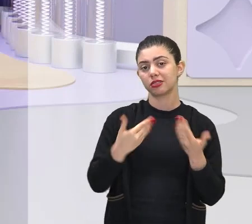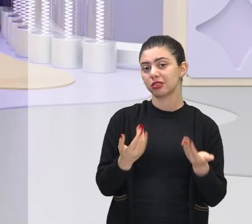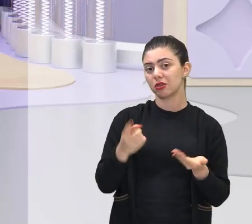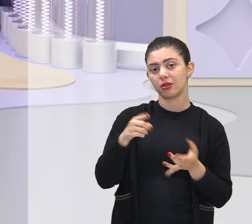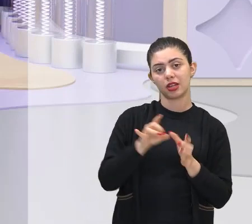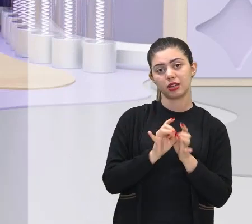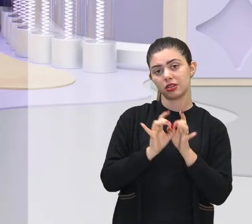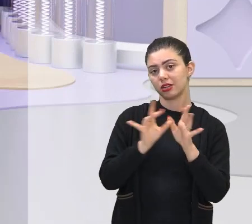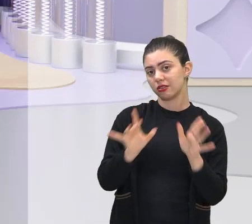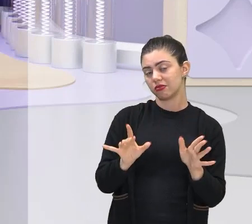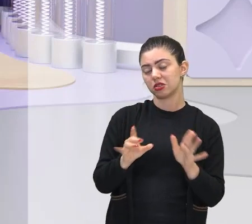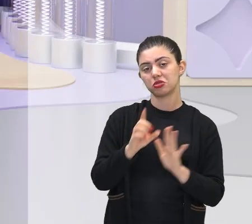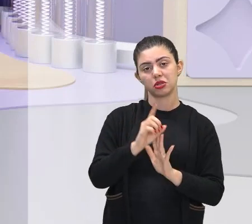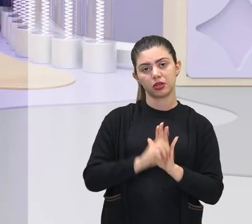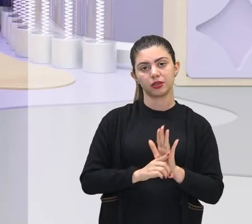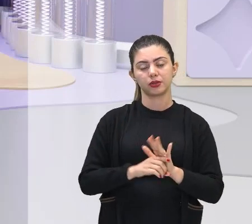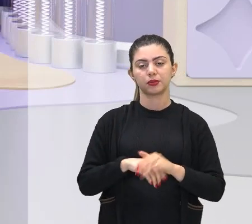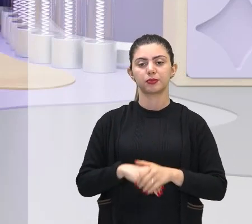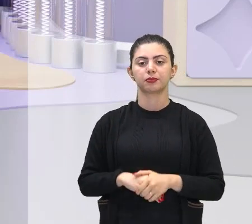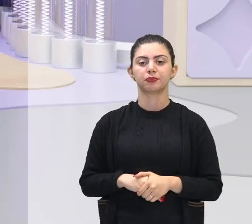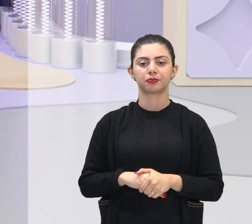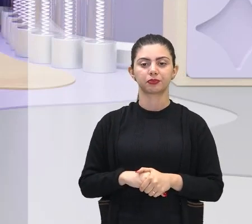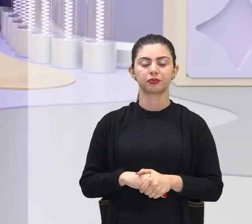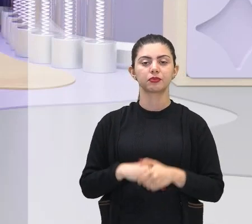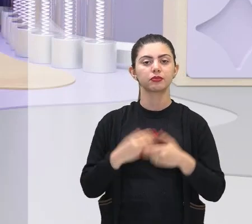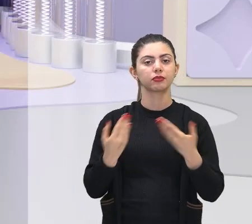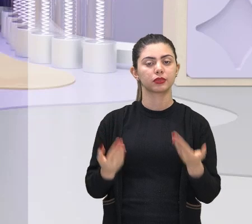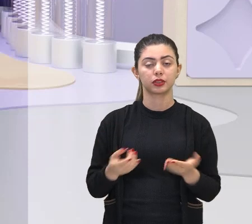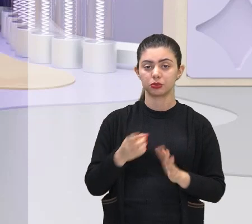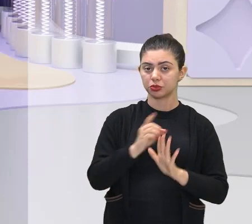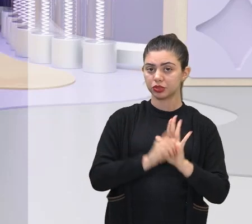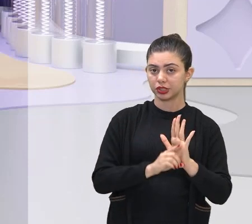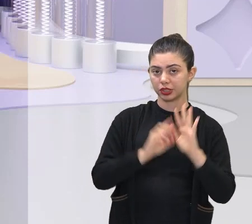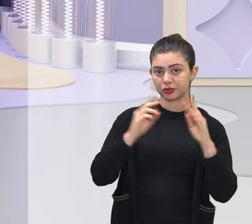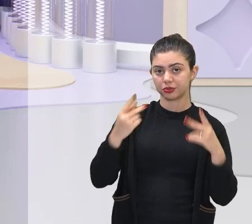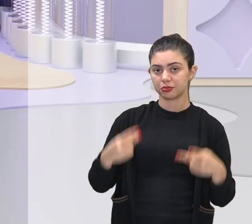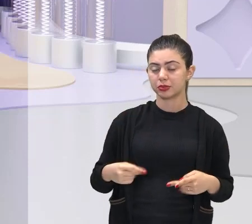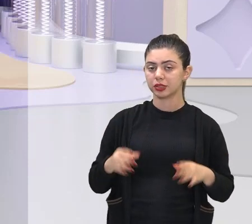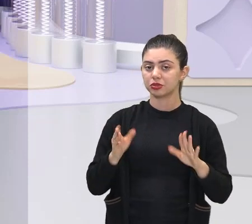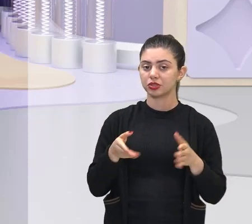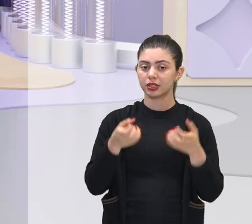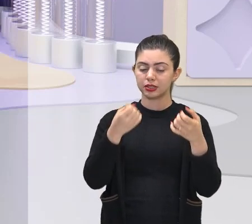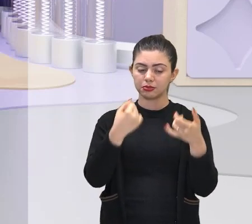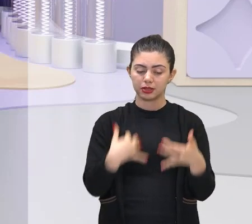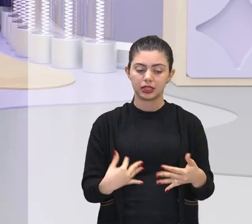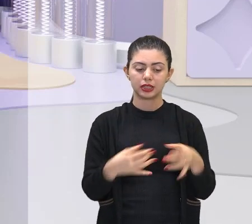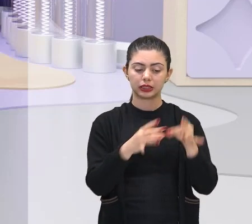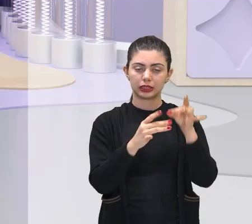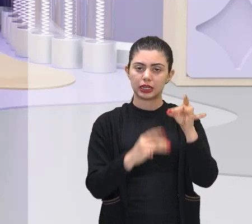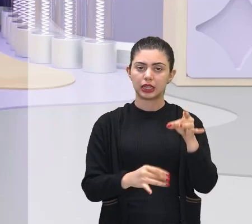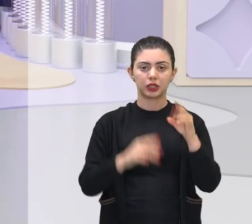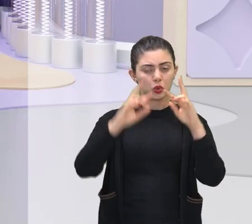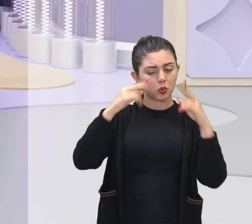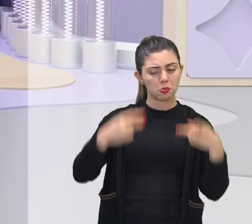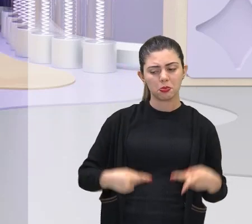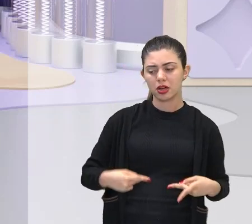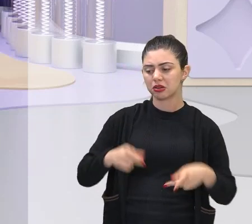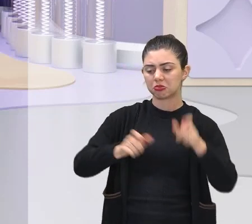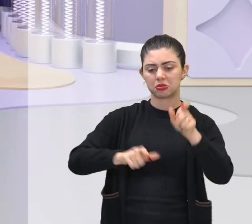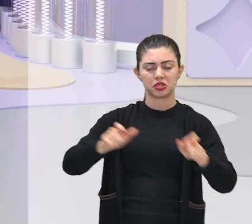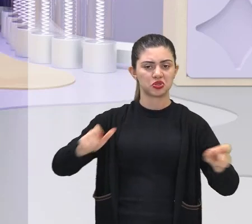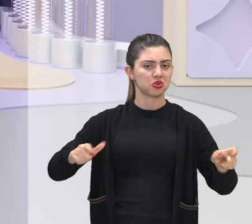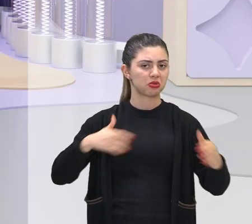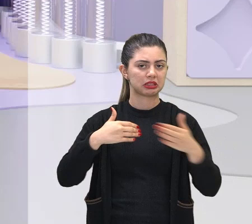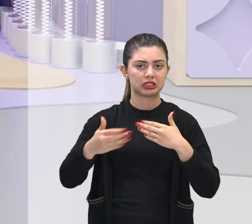nossa. Então, os direitos humanos, ele já vem falando isso, todo ser humano, toda